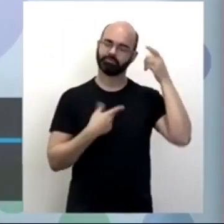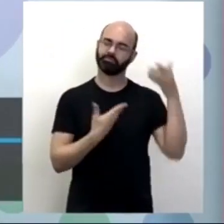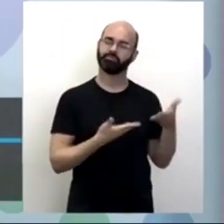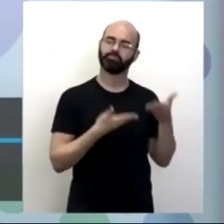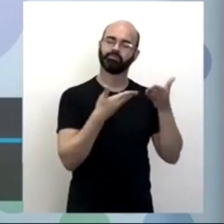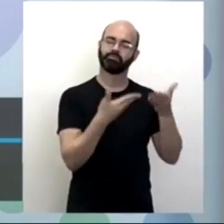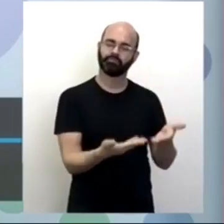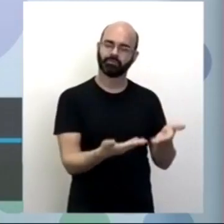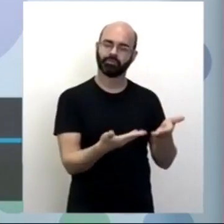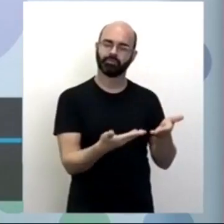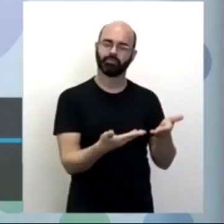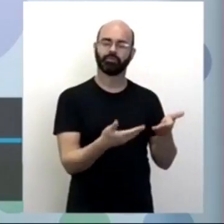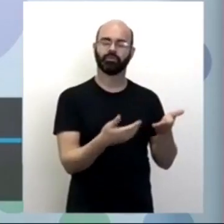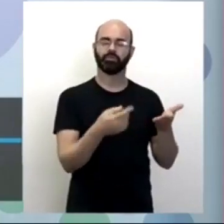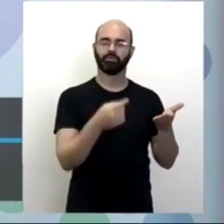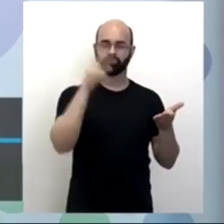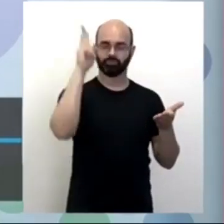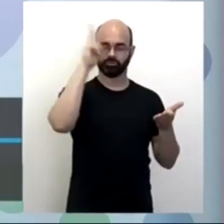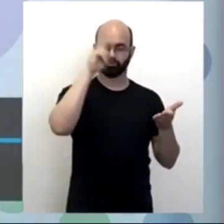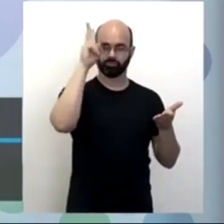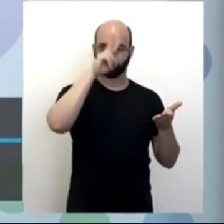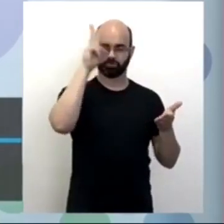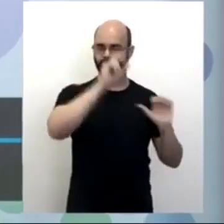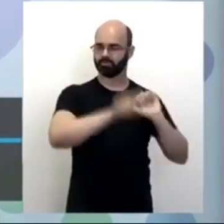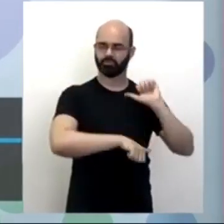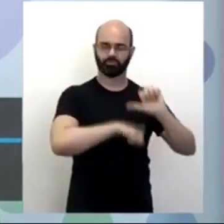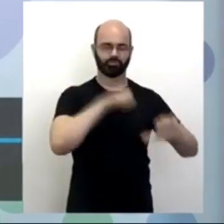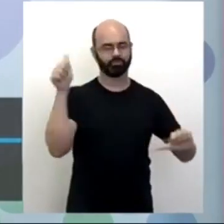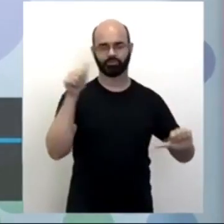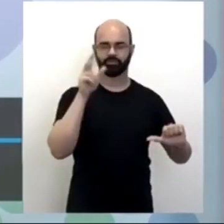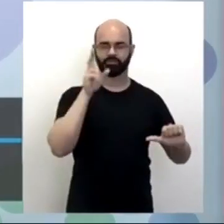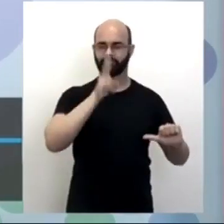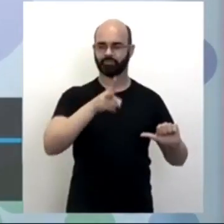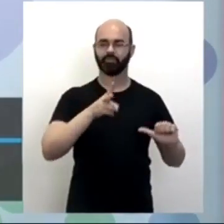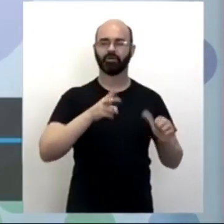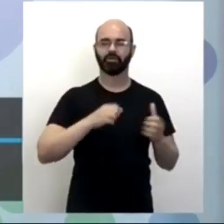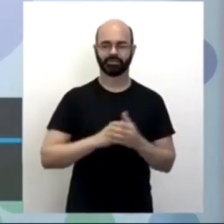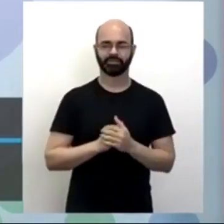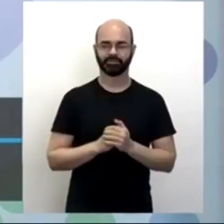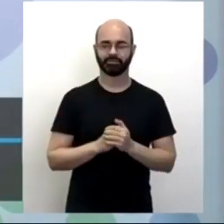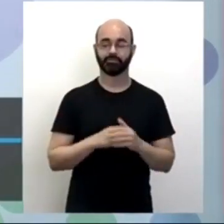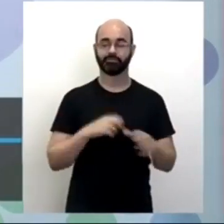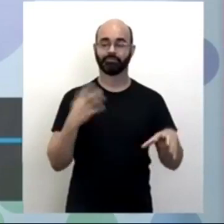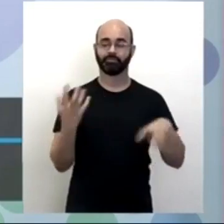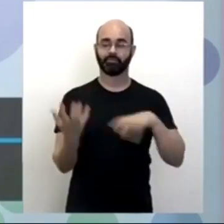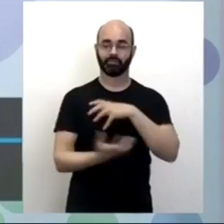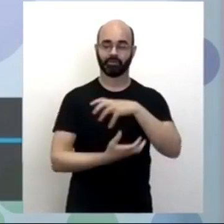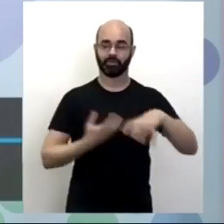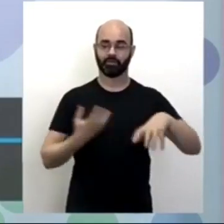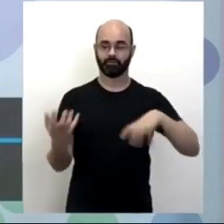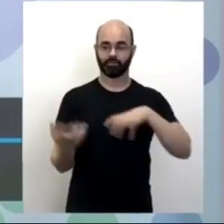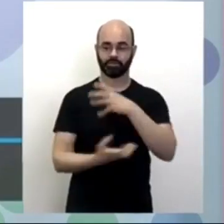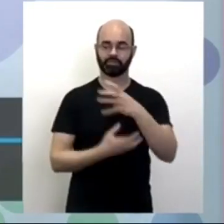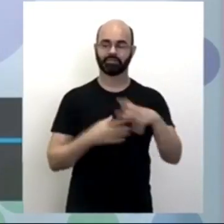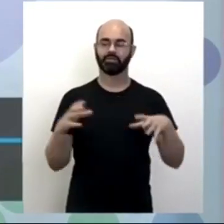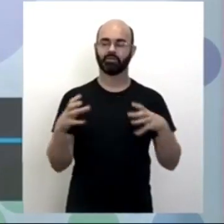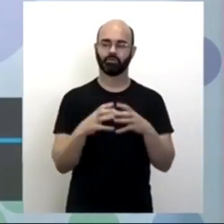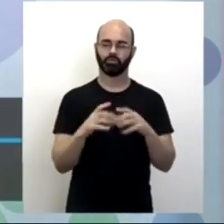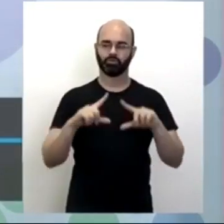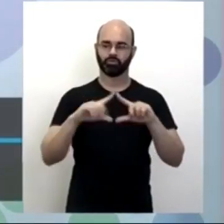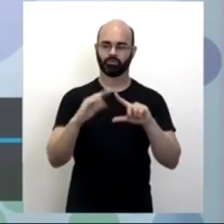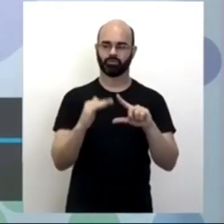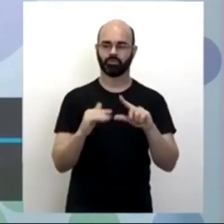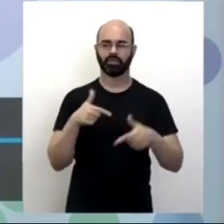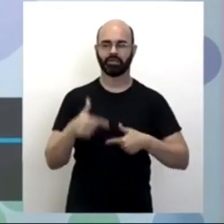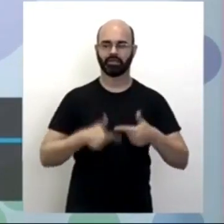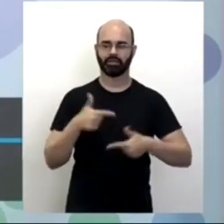uma mudança histórica bastante radical, através de uma revolução proletária, que fosse estatizar